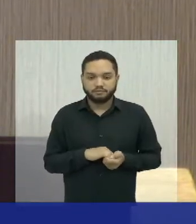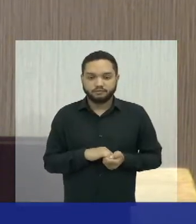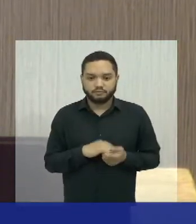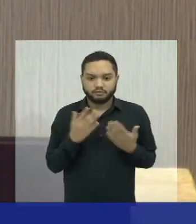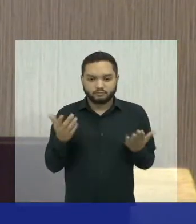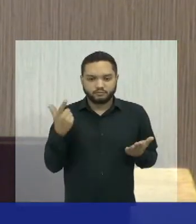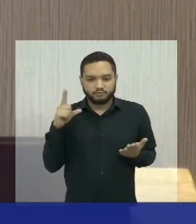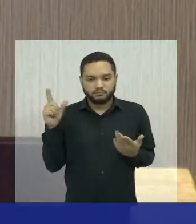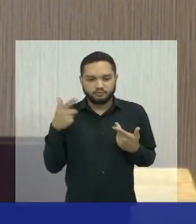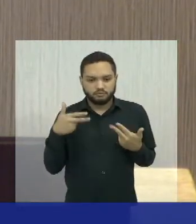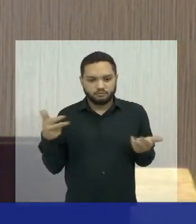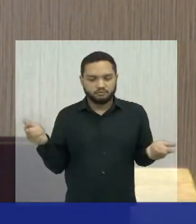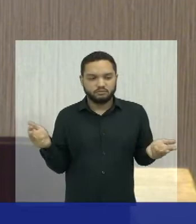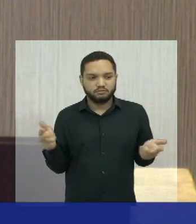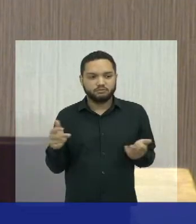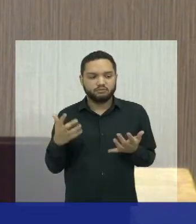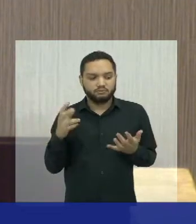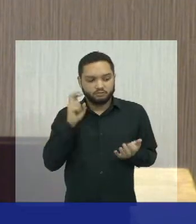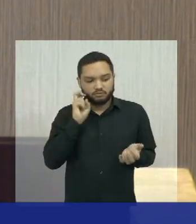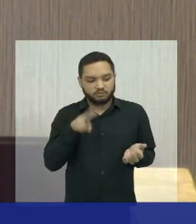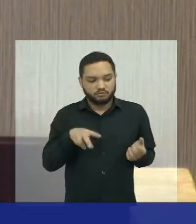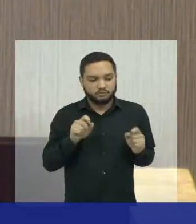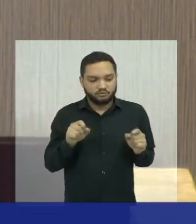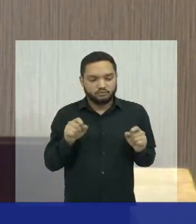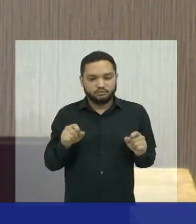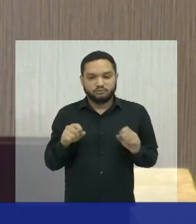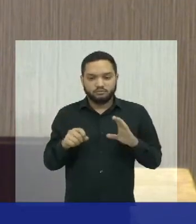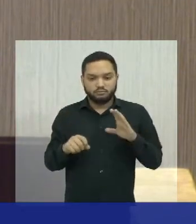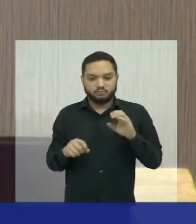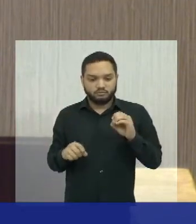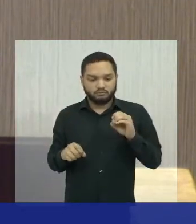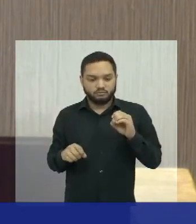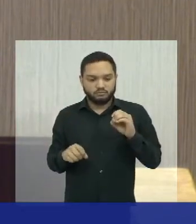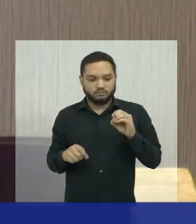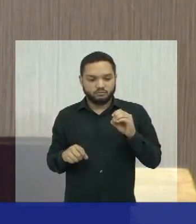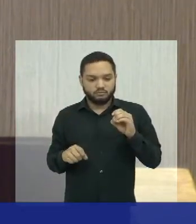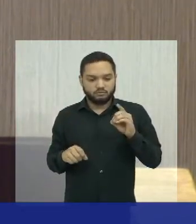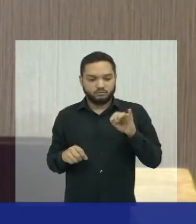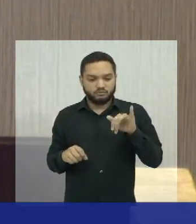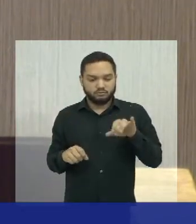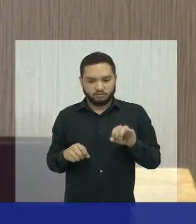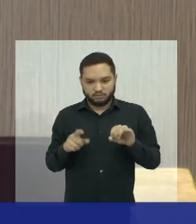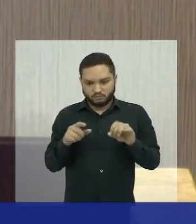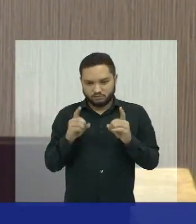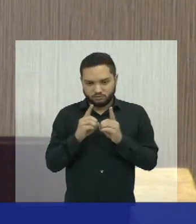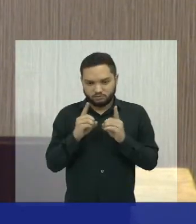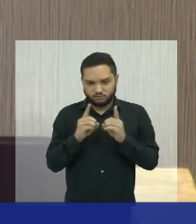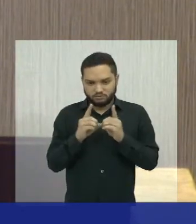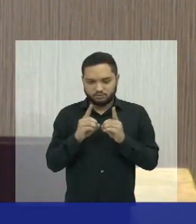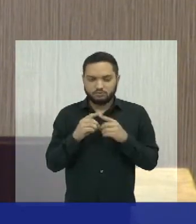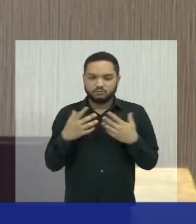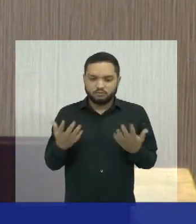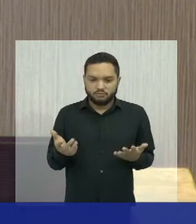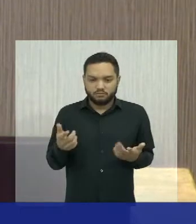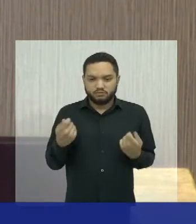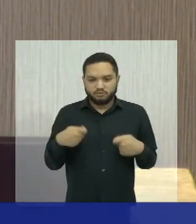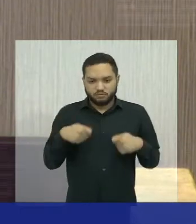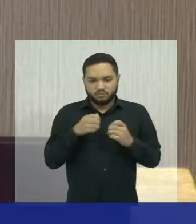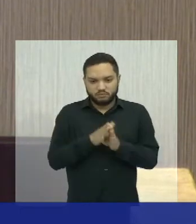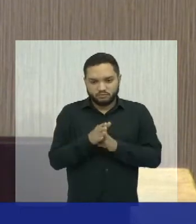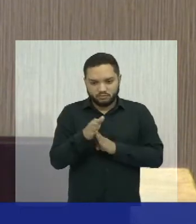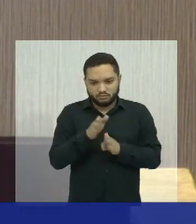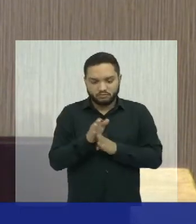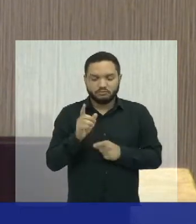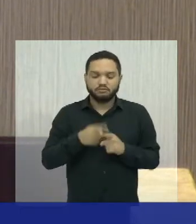uma outra coisa que eu queria ver é se o código é didático, então ele tem que orientar,